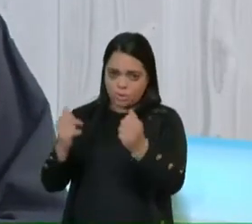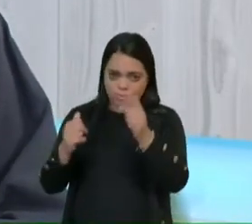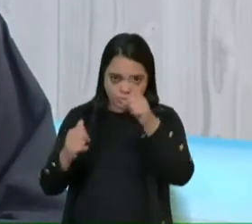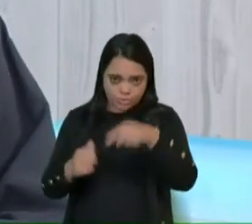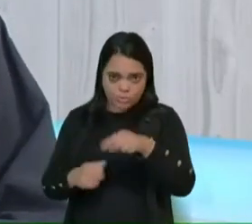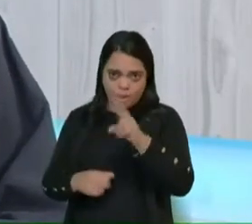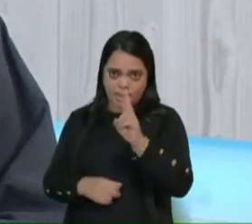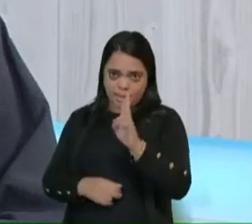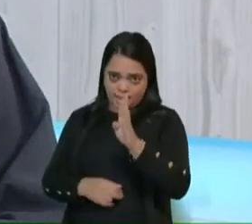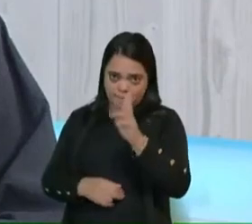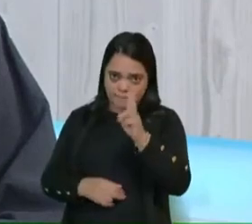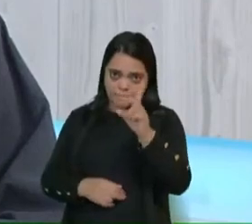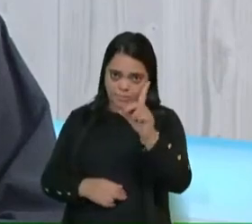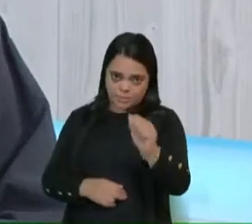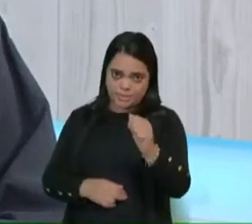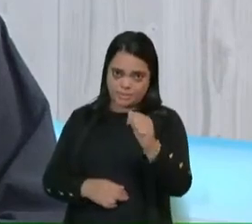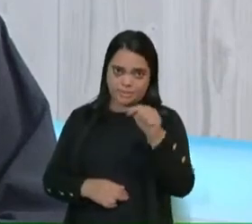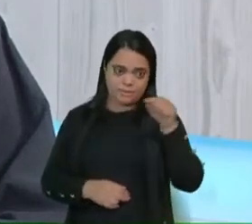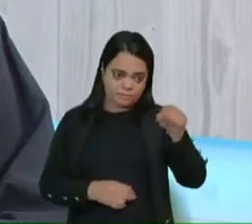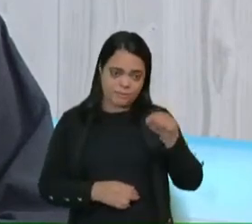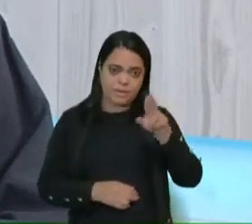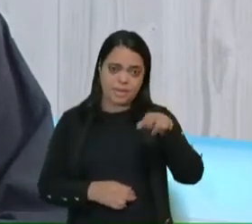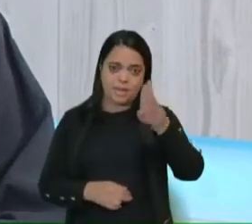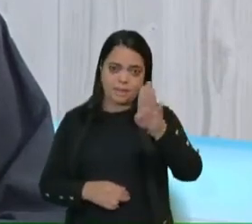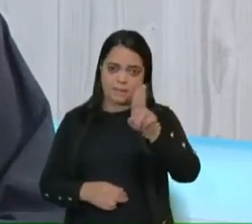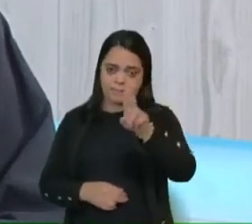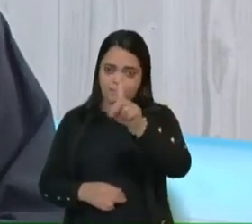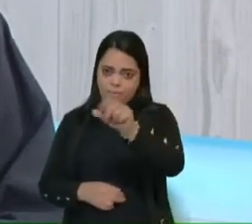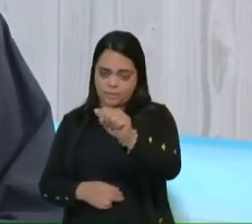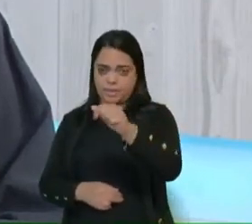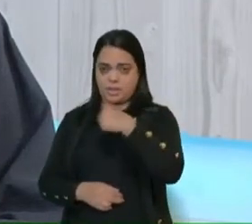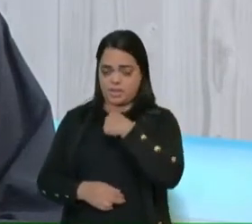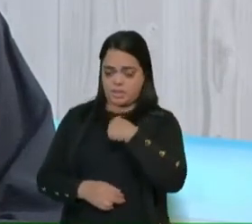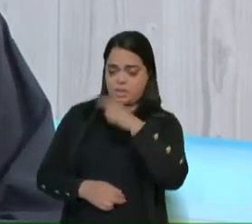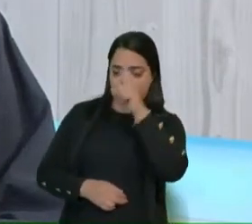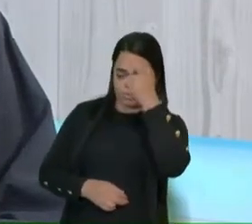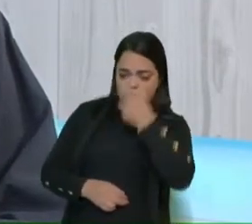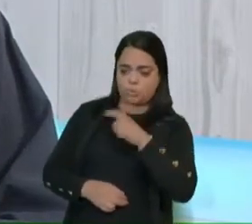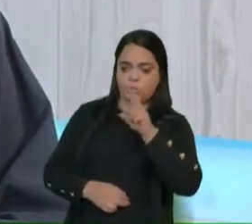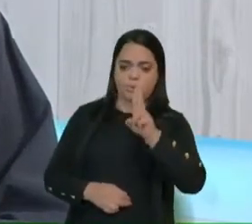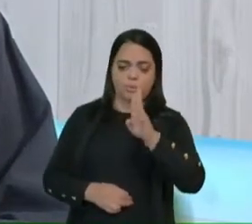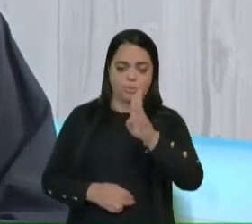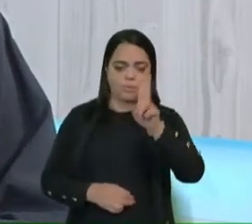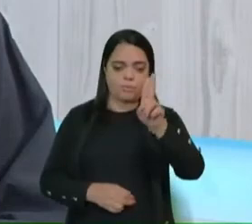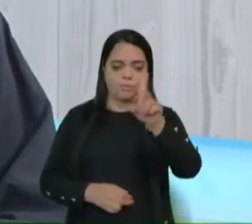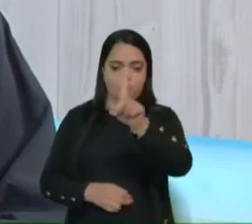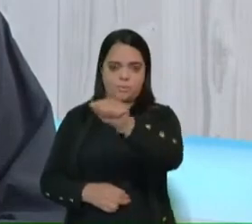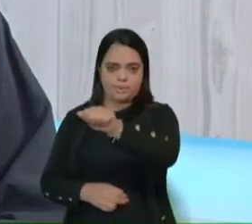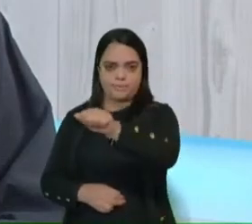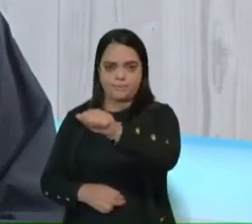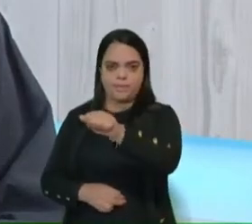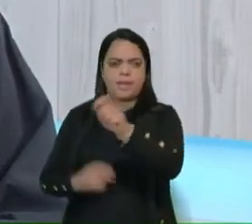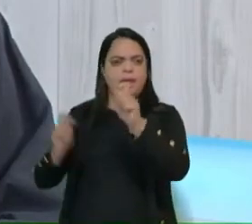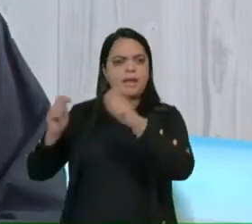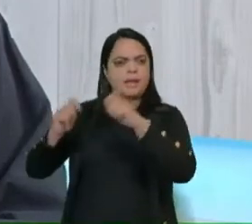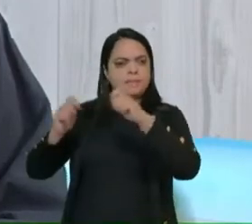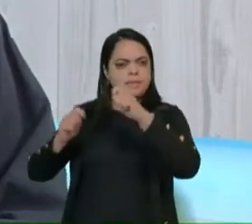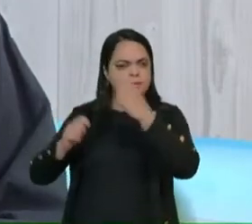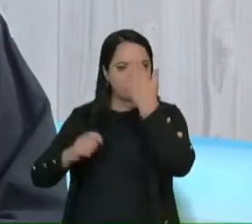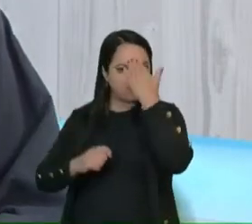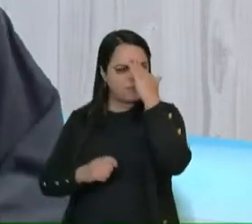Buda eu sou uma Buda né essa capacidade né de compreender né a